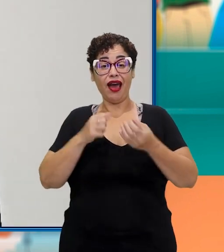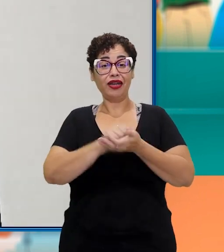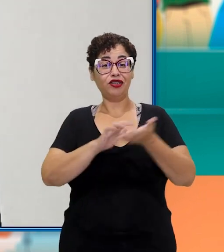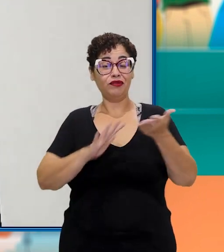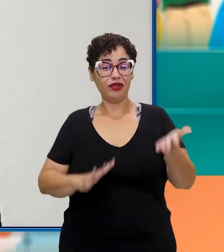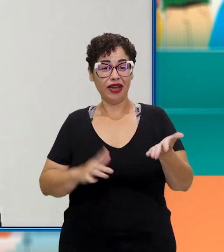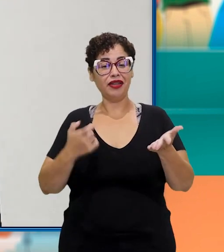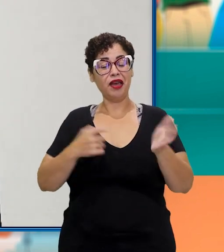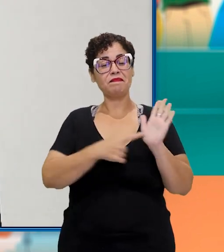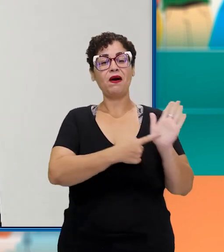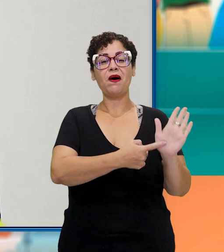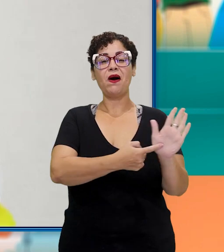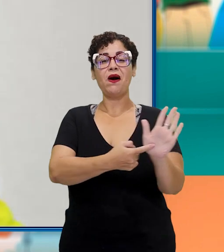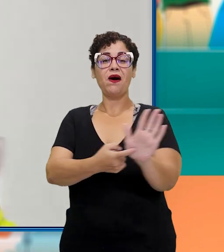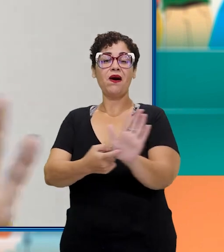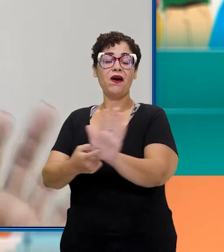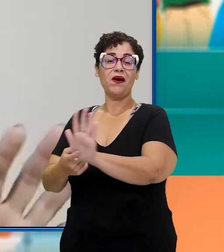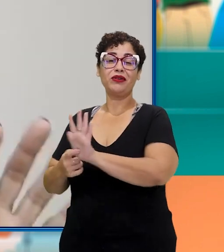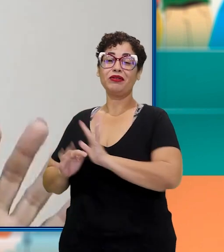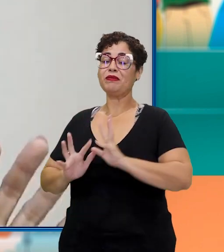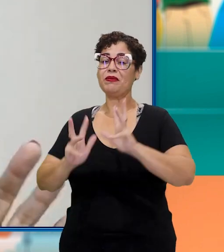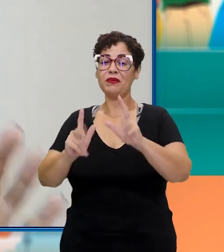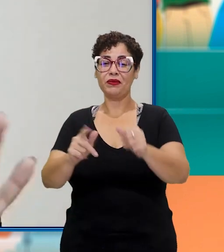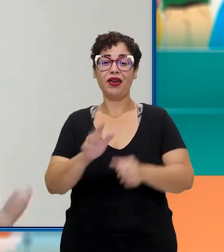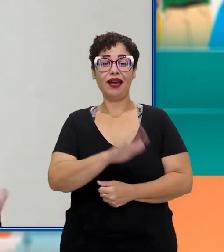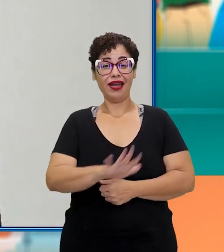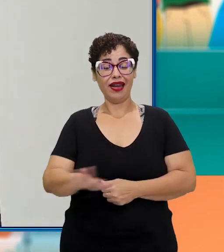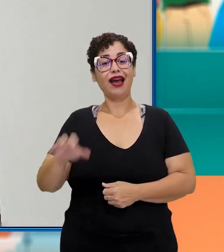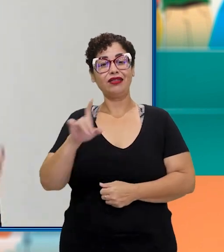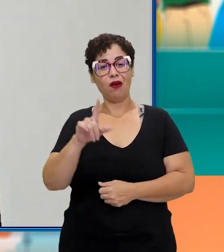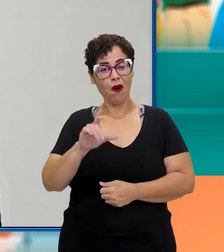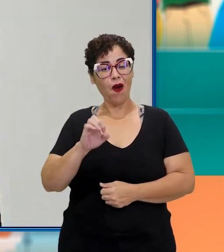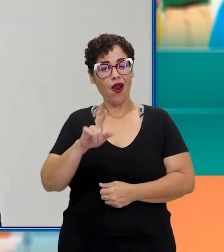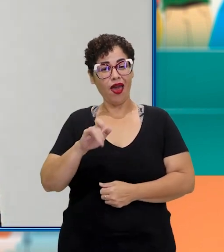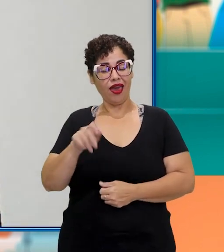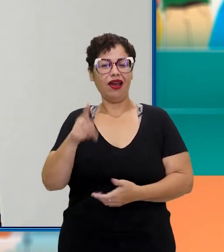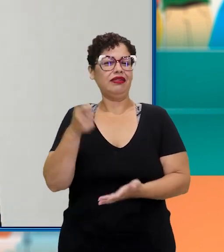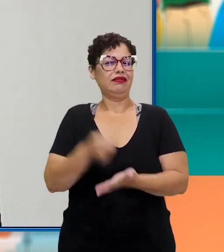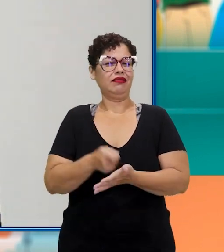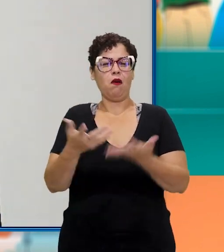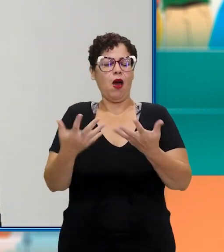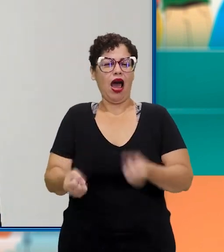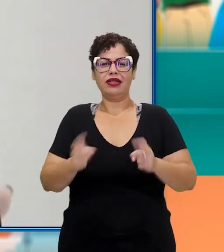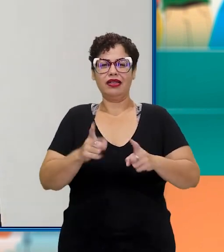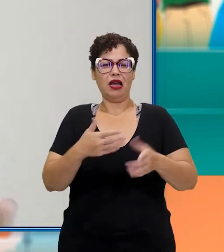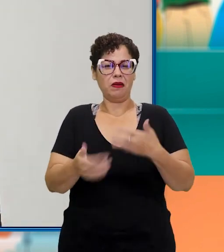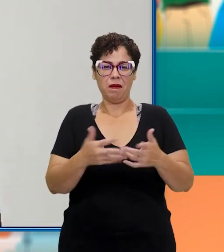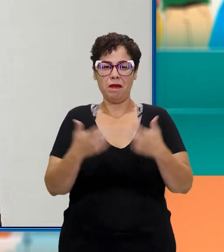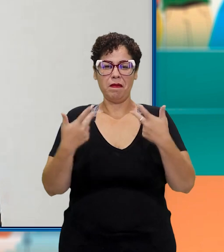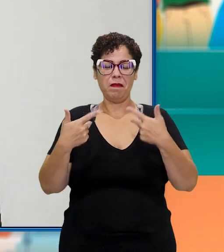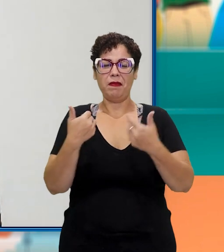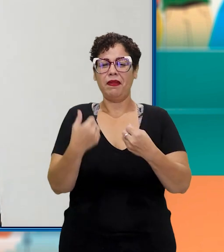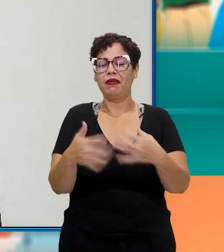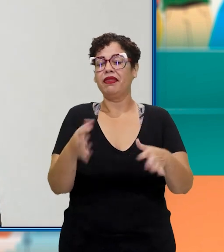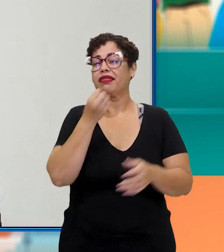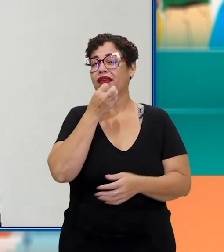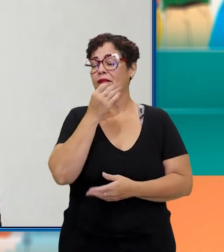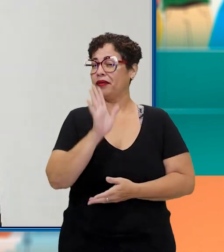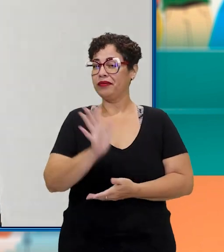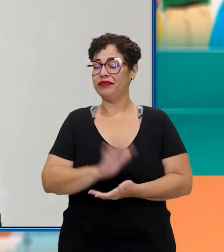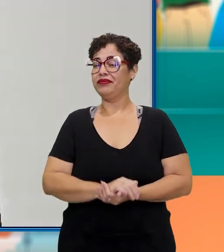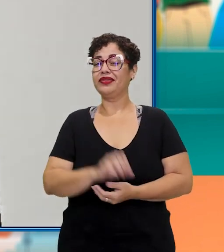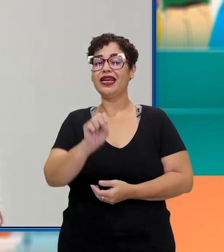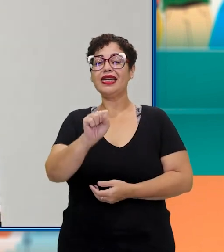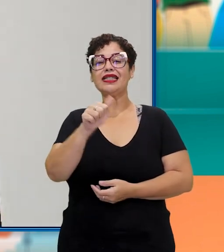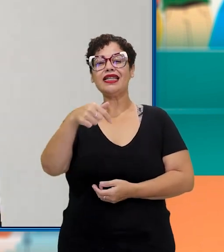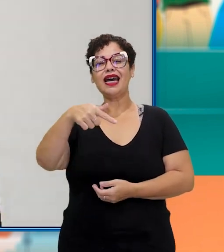uma tarefa para mostrar para toda a classe. A criança colérica é exigente. Ela não aceita qualquer coisa. Agora